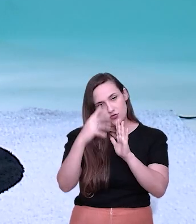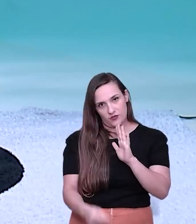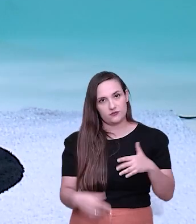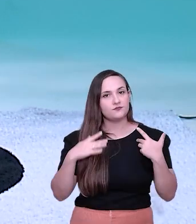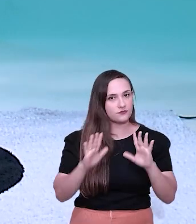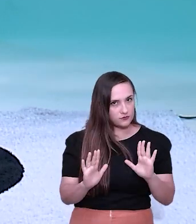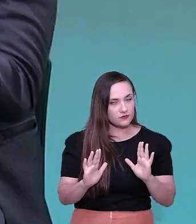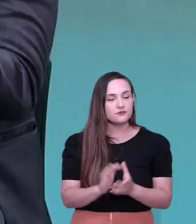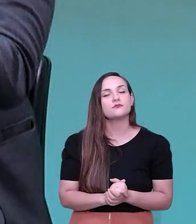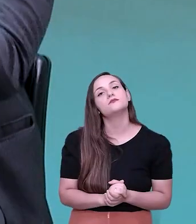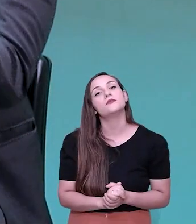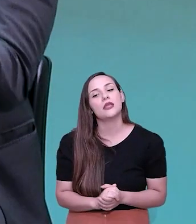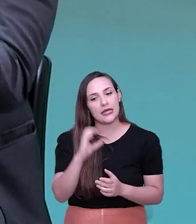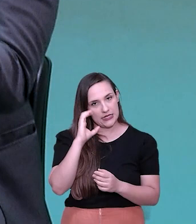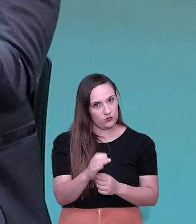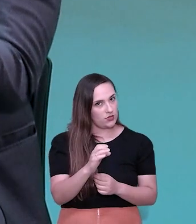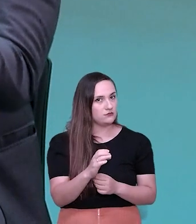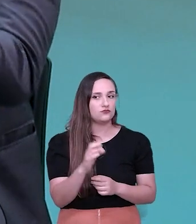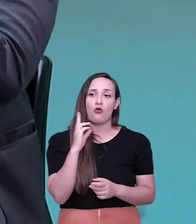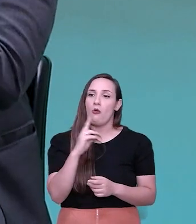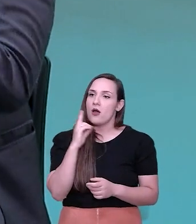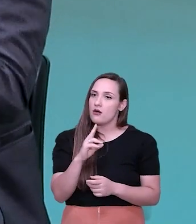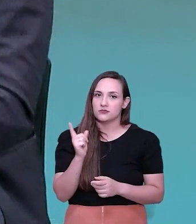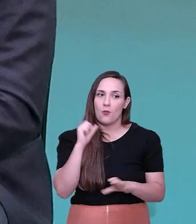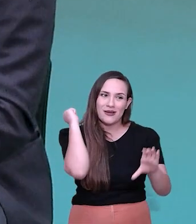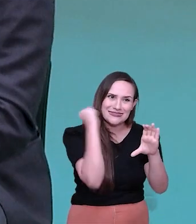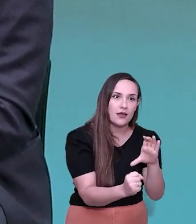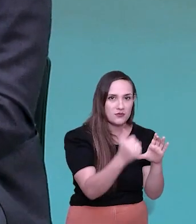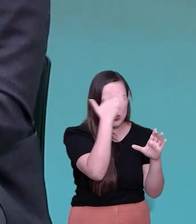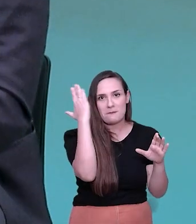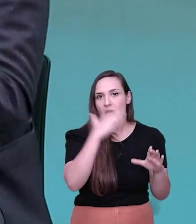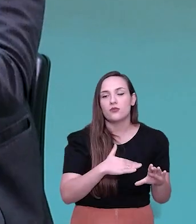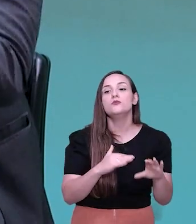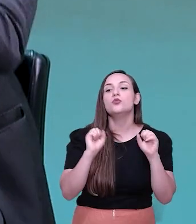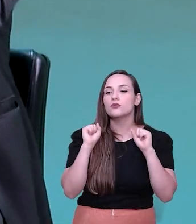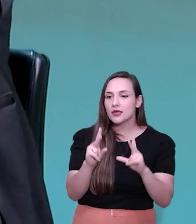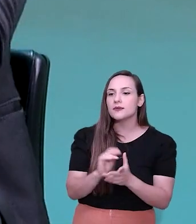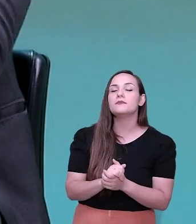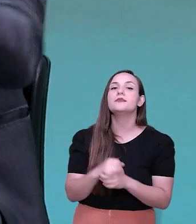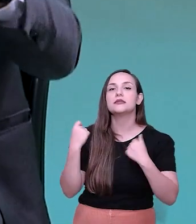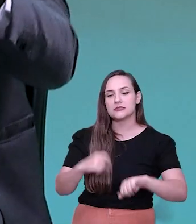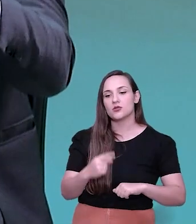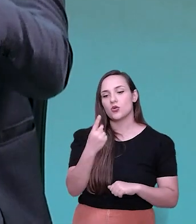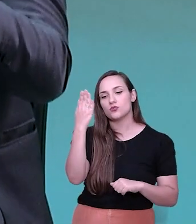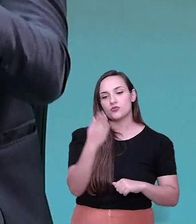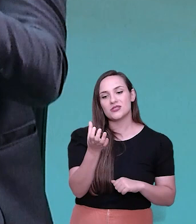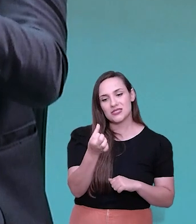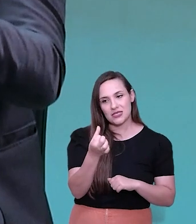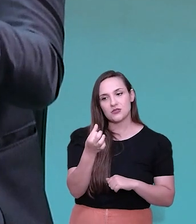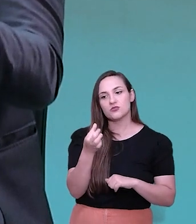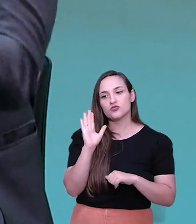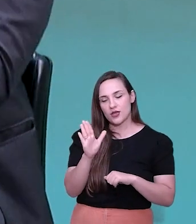pacífico, isso já está na lei. Agora, sendo um crime comum, um crime que não seja considerado hediondo, ele tem que cumprir 1/6 do tempo que ele tem que cumprir no